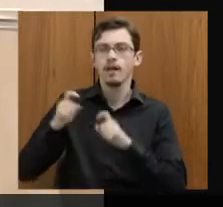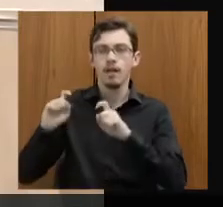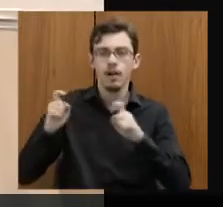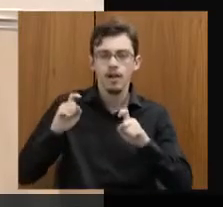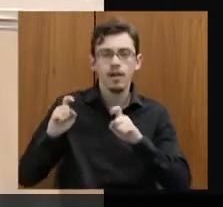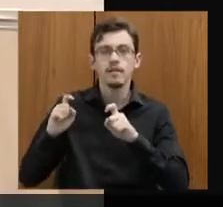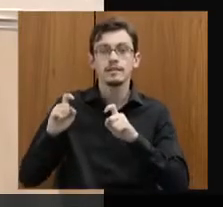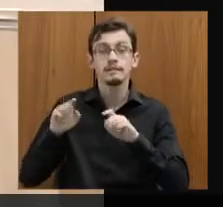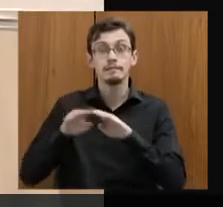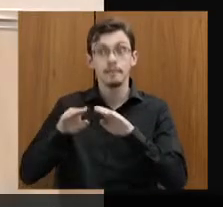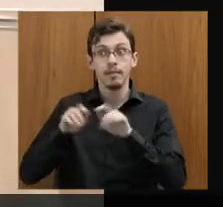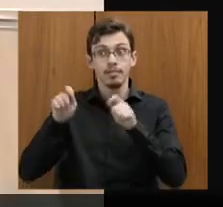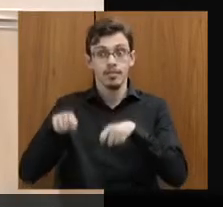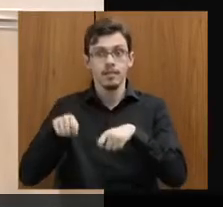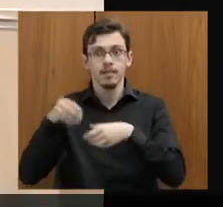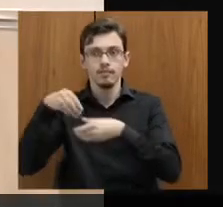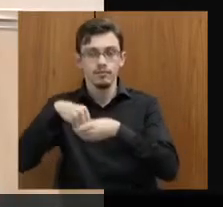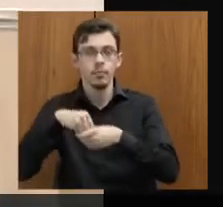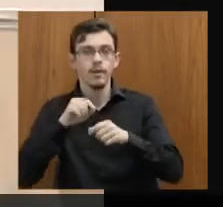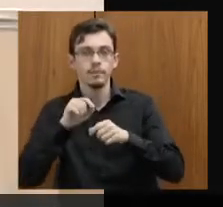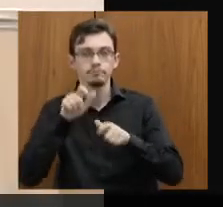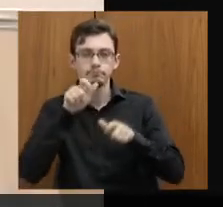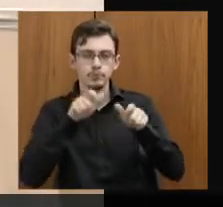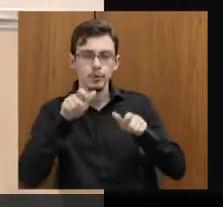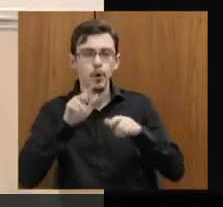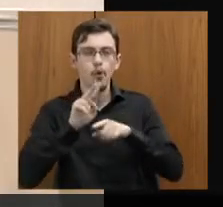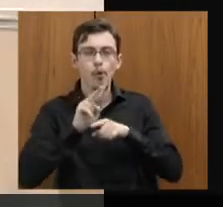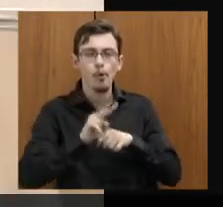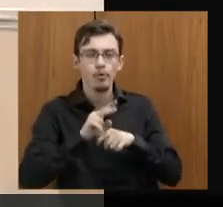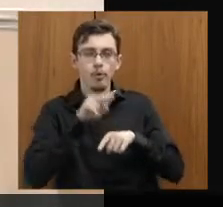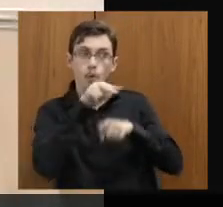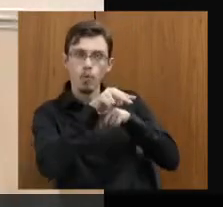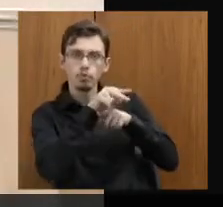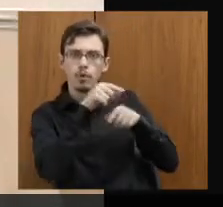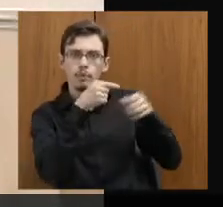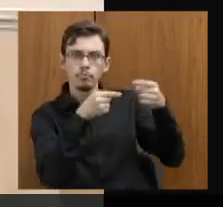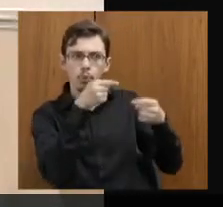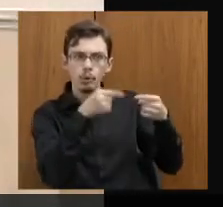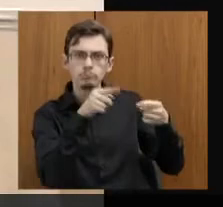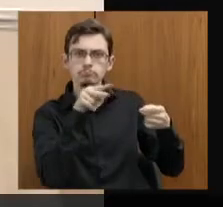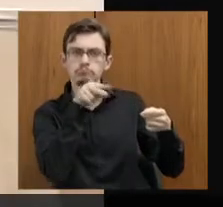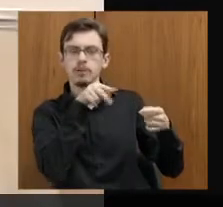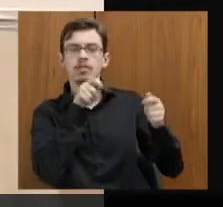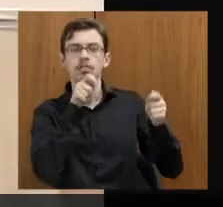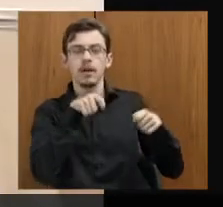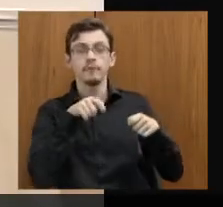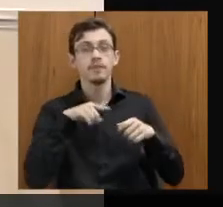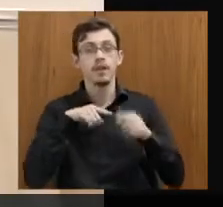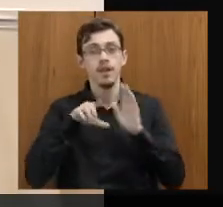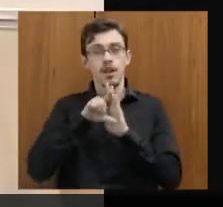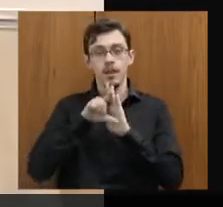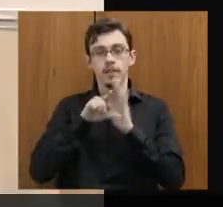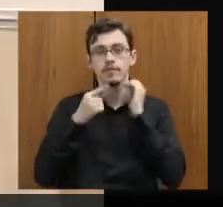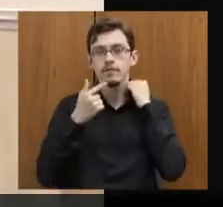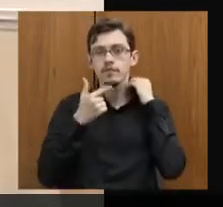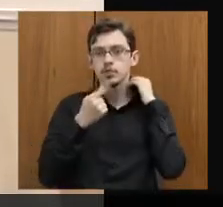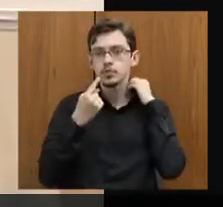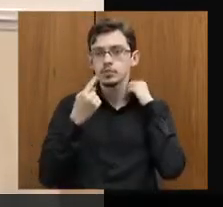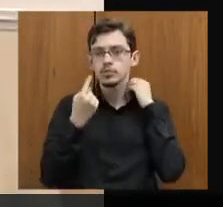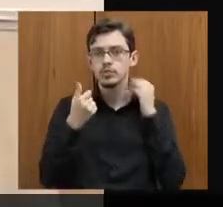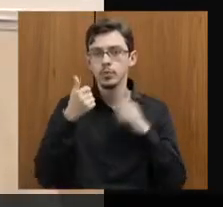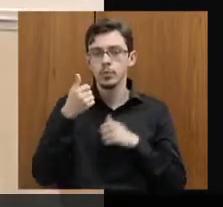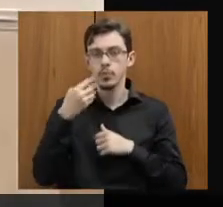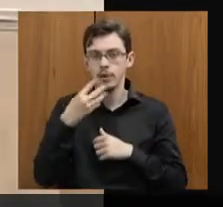controle social nós temos aí também é a lei 21147 que institui a política